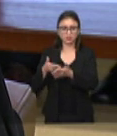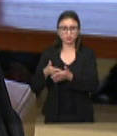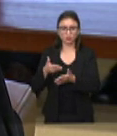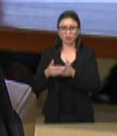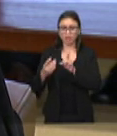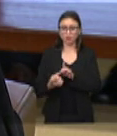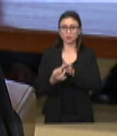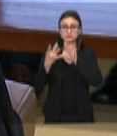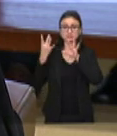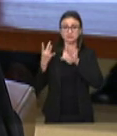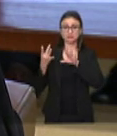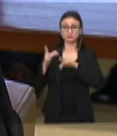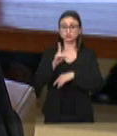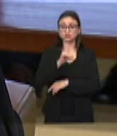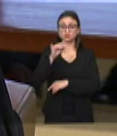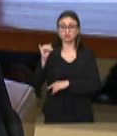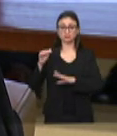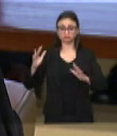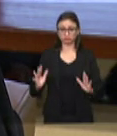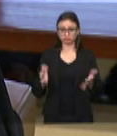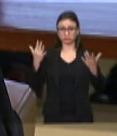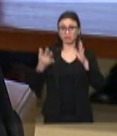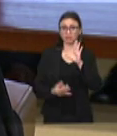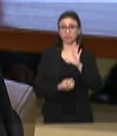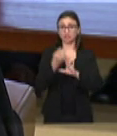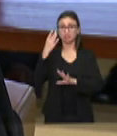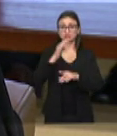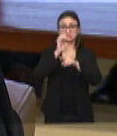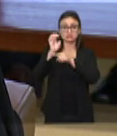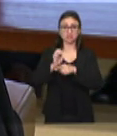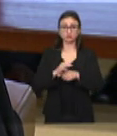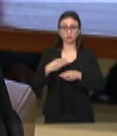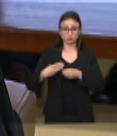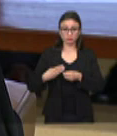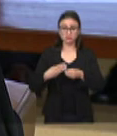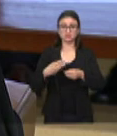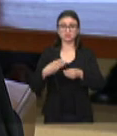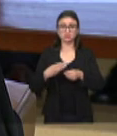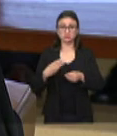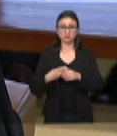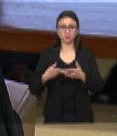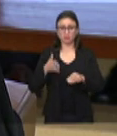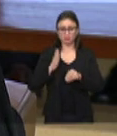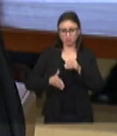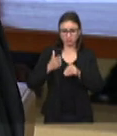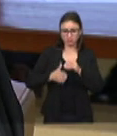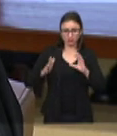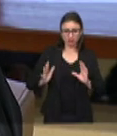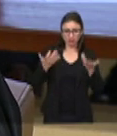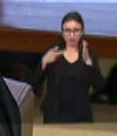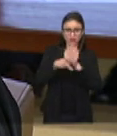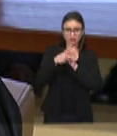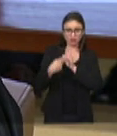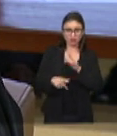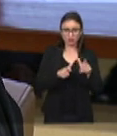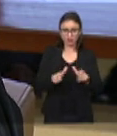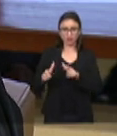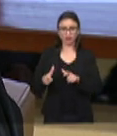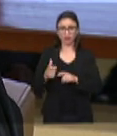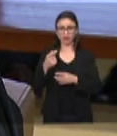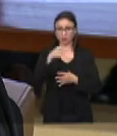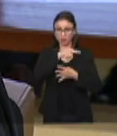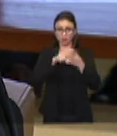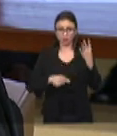reconhecer as datas alusivas à criação de estados e municípios, restringindo as celebrações locais a 4